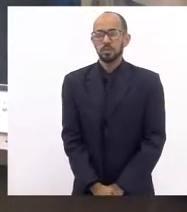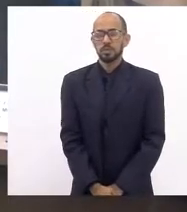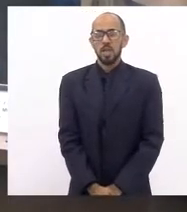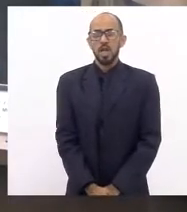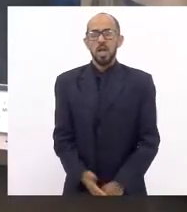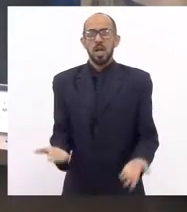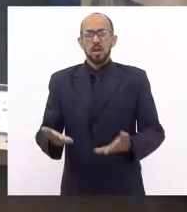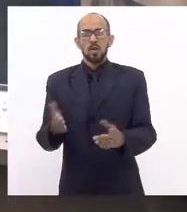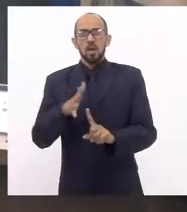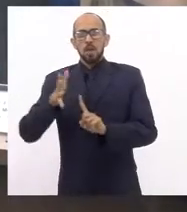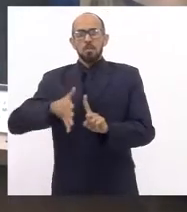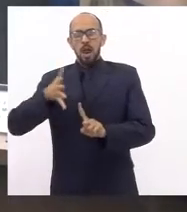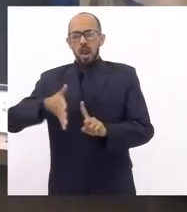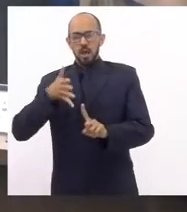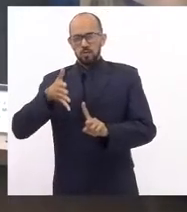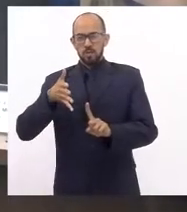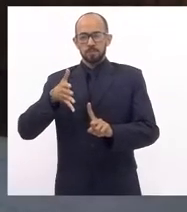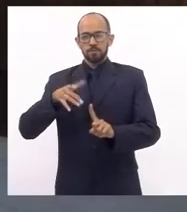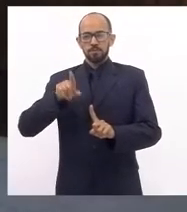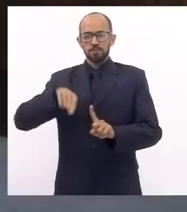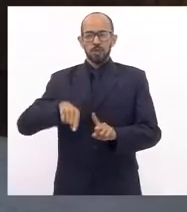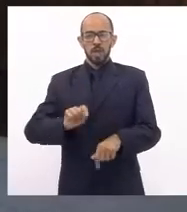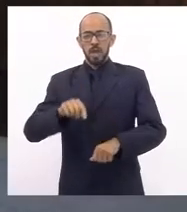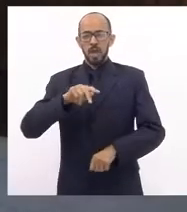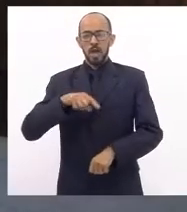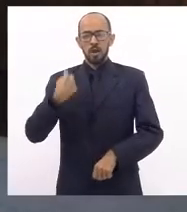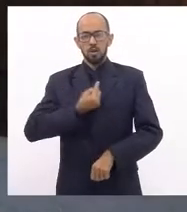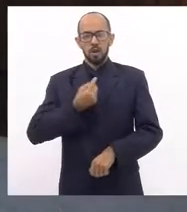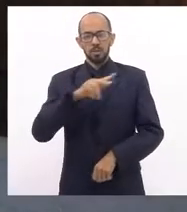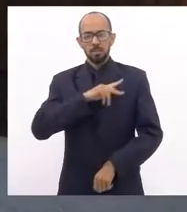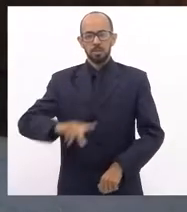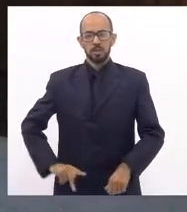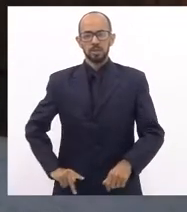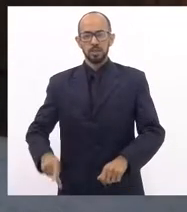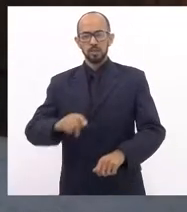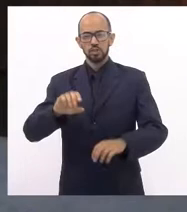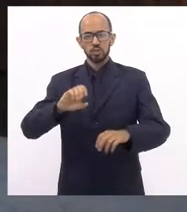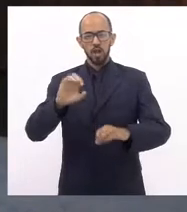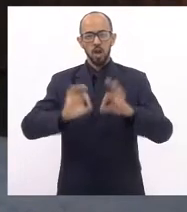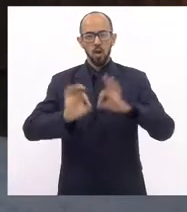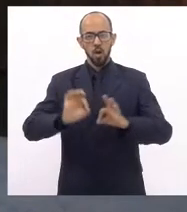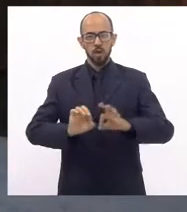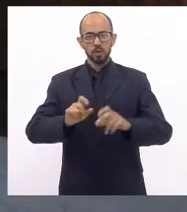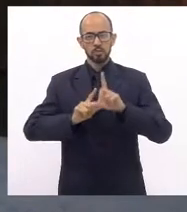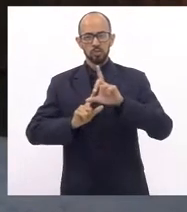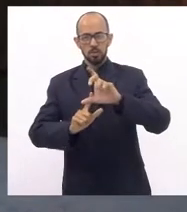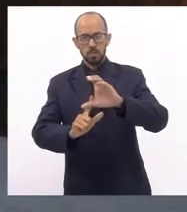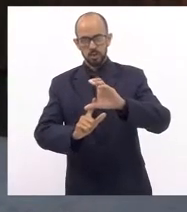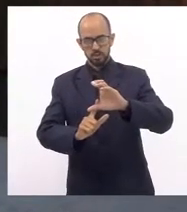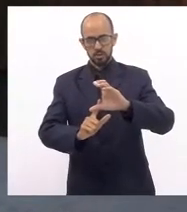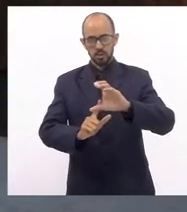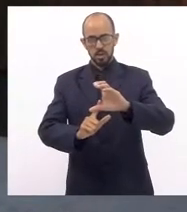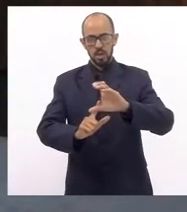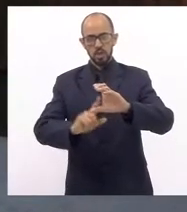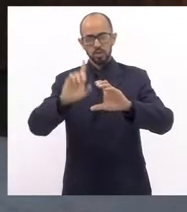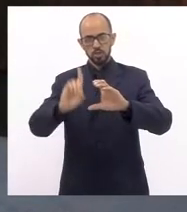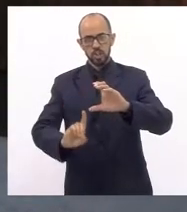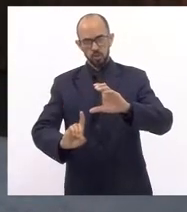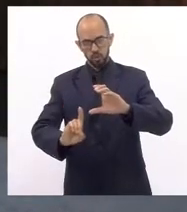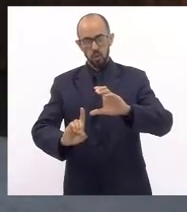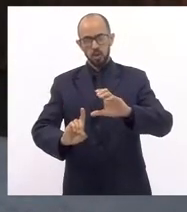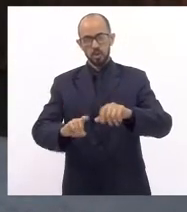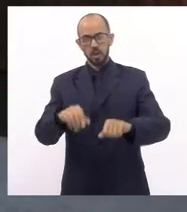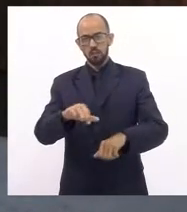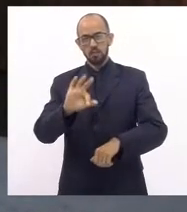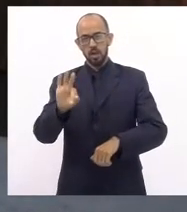Passa a palavra agora para a nossa presidente da Ordem dos Capelães do Brasil e diretora da Faculdade Febraica, a